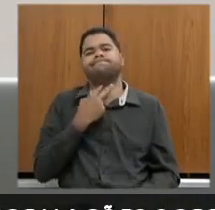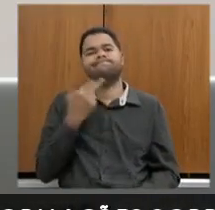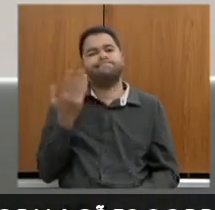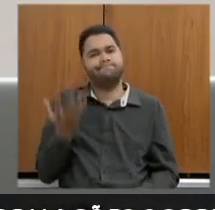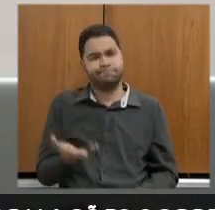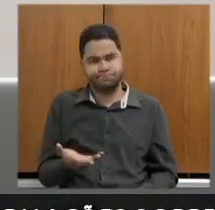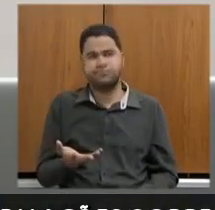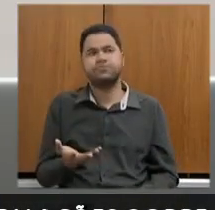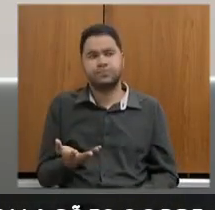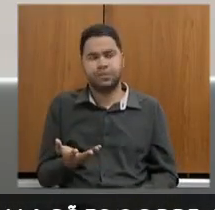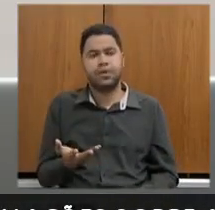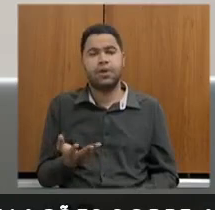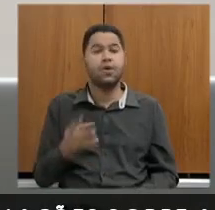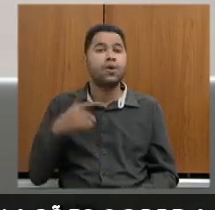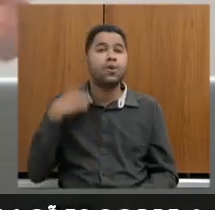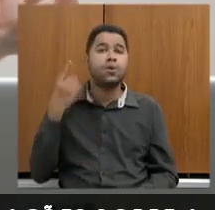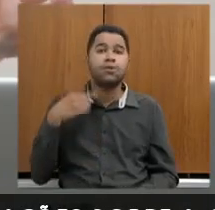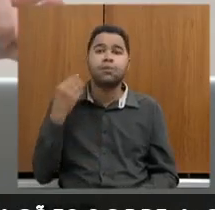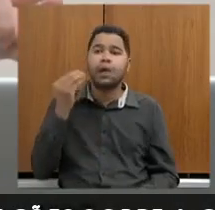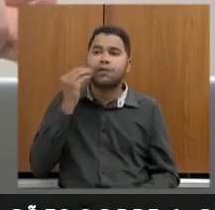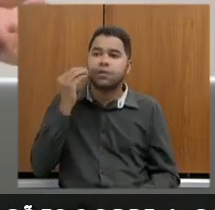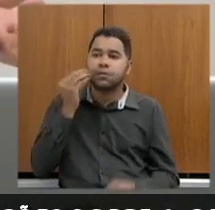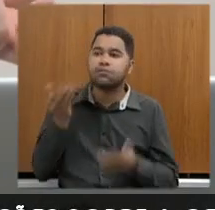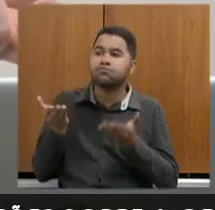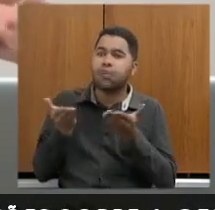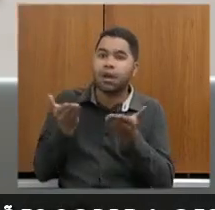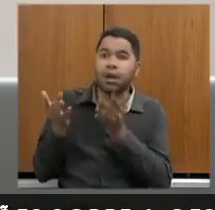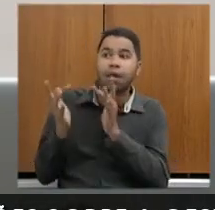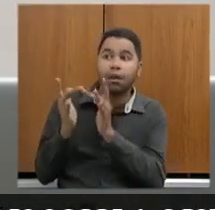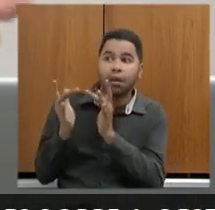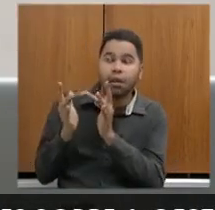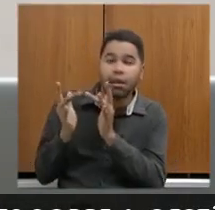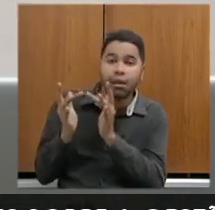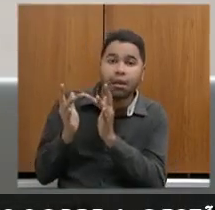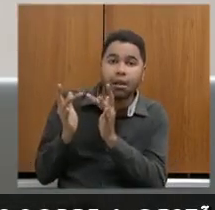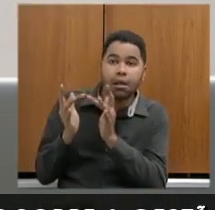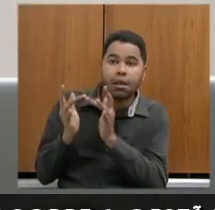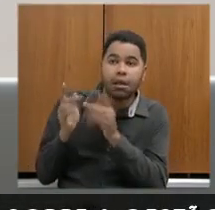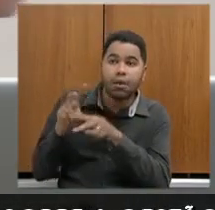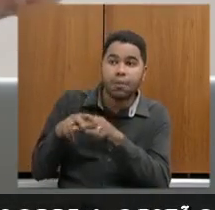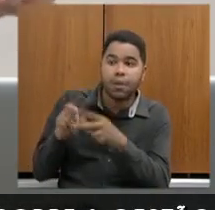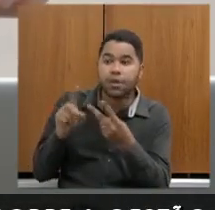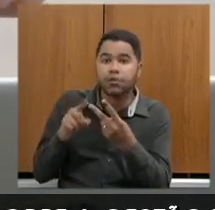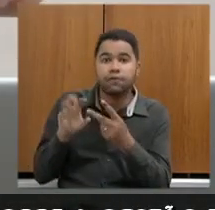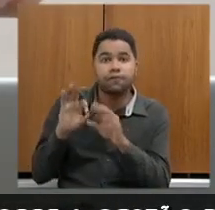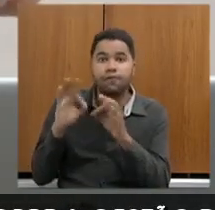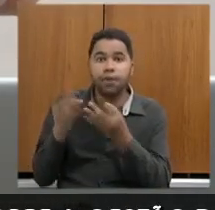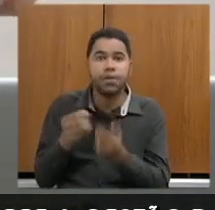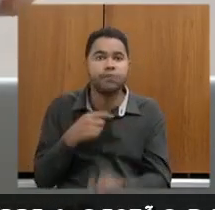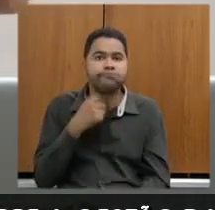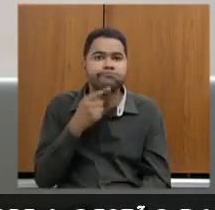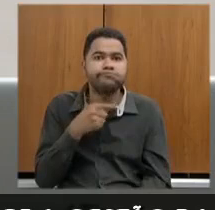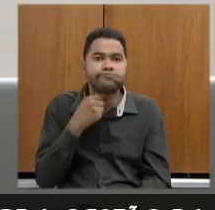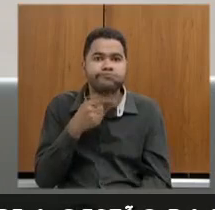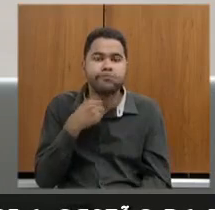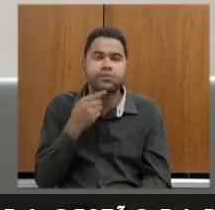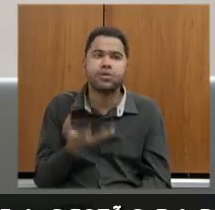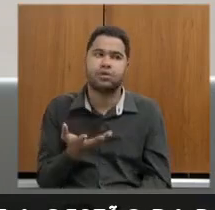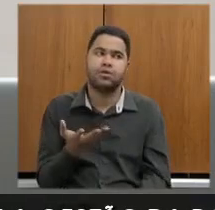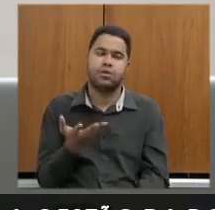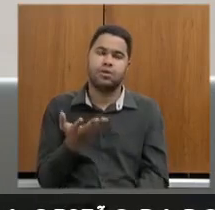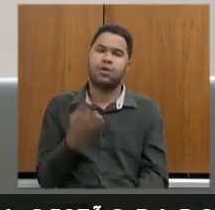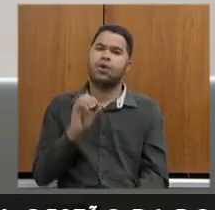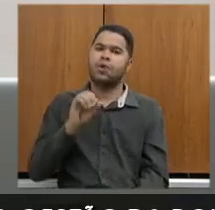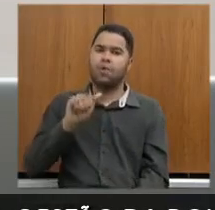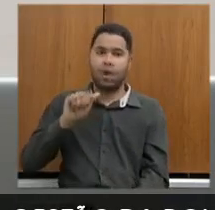e o advogado tentando contato com as com o preço um família e não consegue tomar